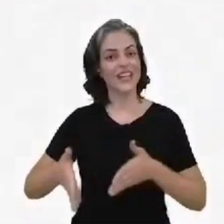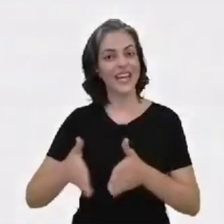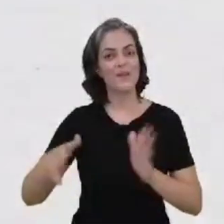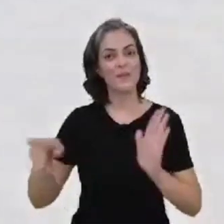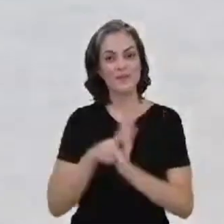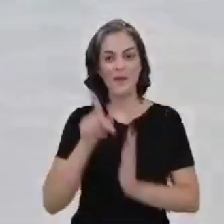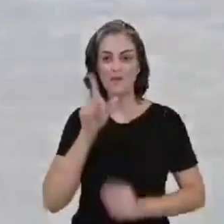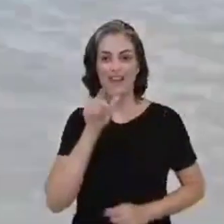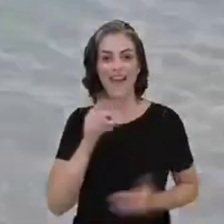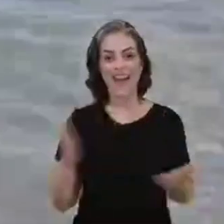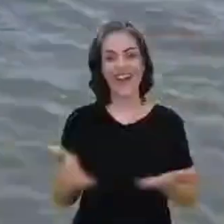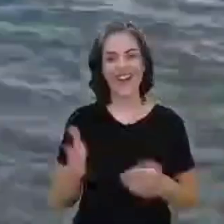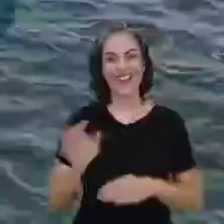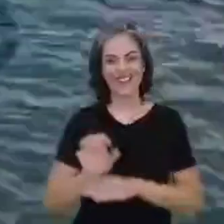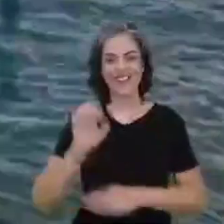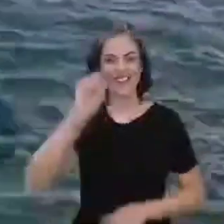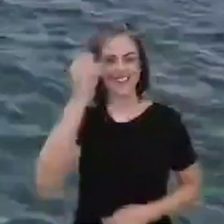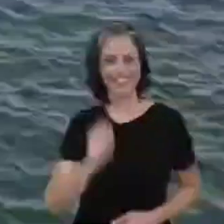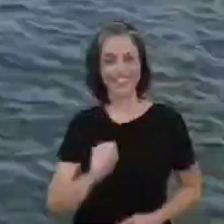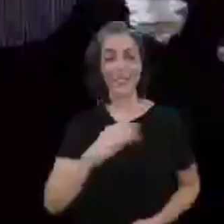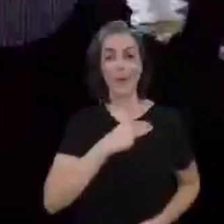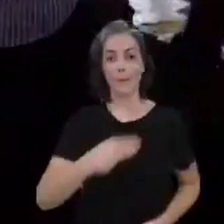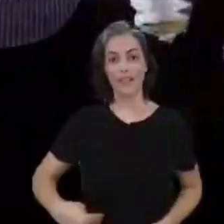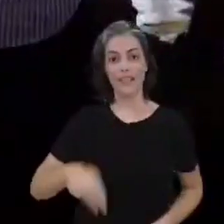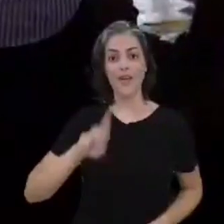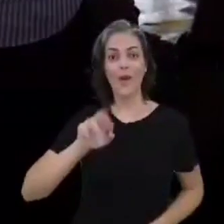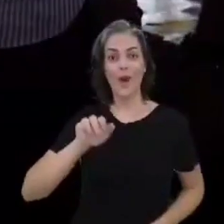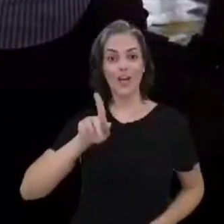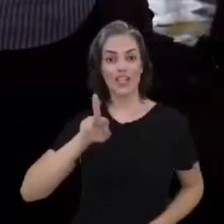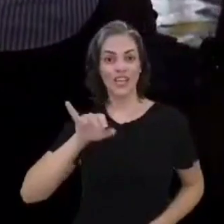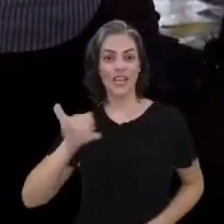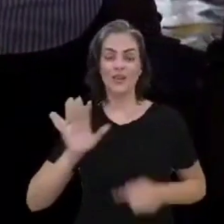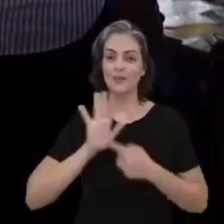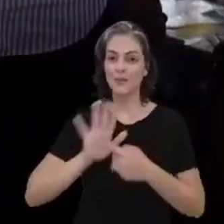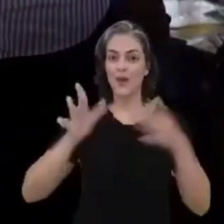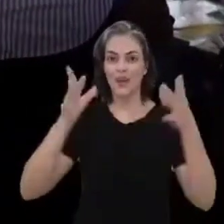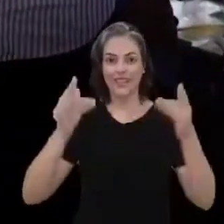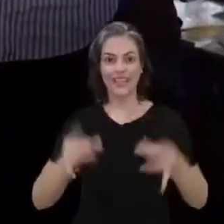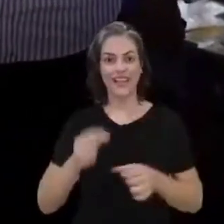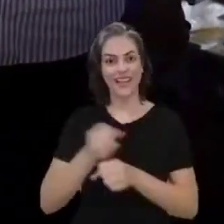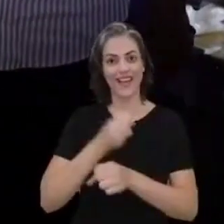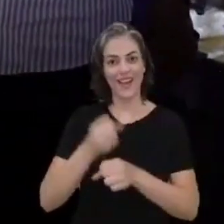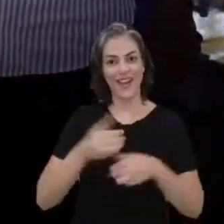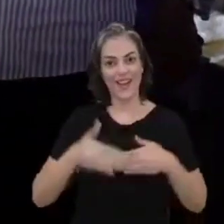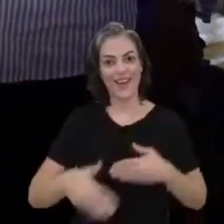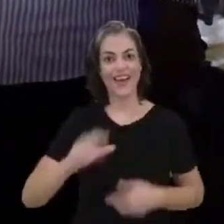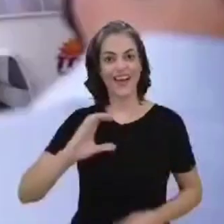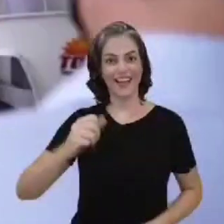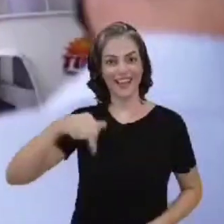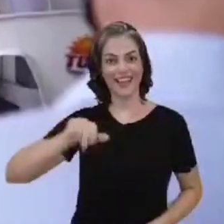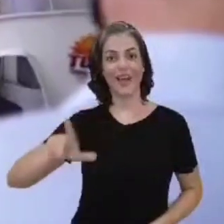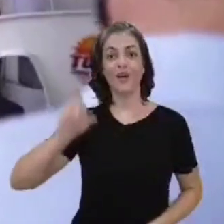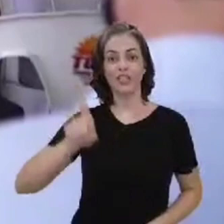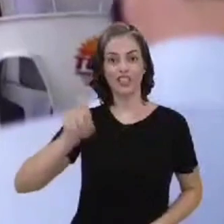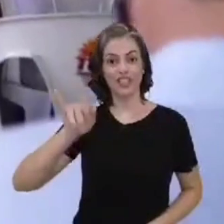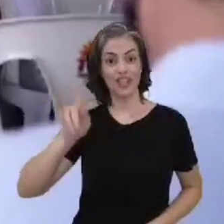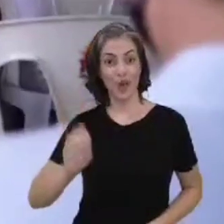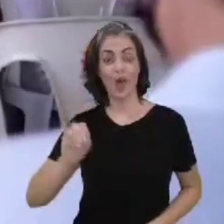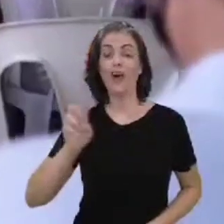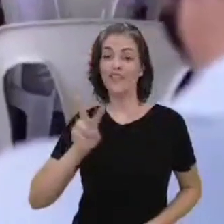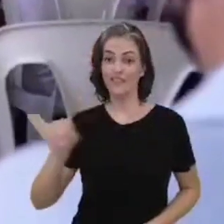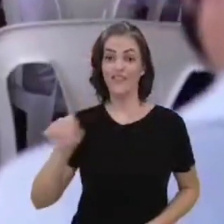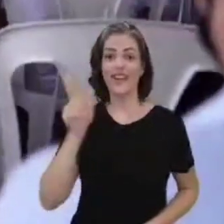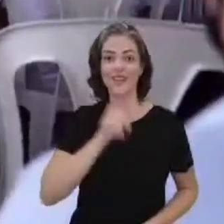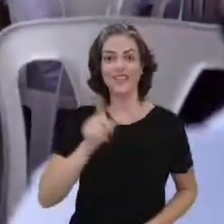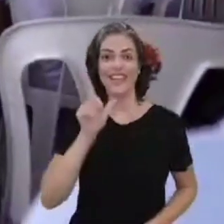A Jornada das Águas chegou a Sergipe. O ministro Rogério Marinho apresentou detalhes das obras do Canal do Xingó, que vai garantir água